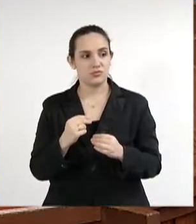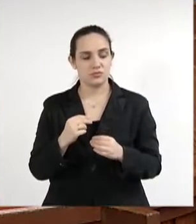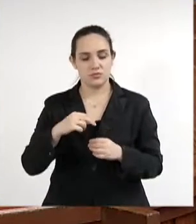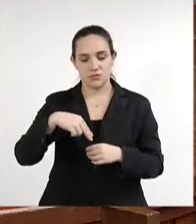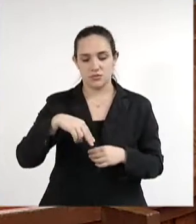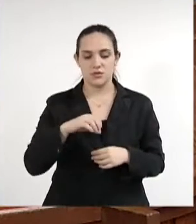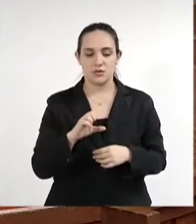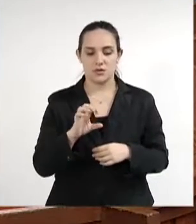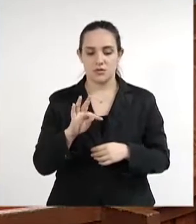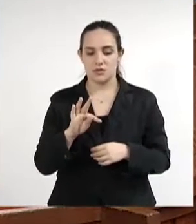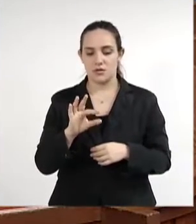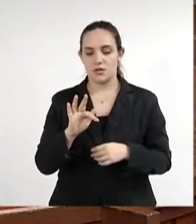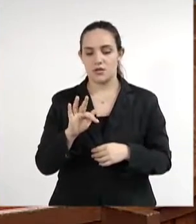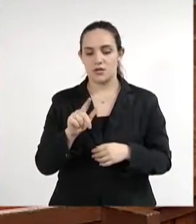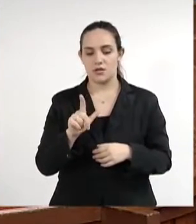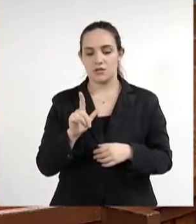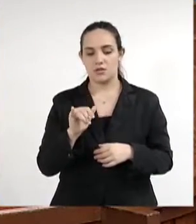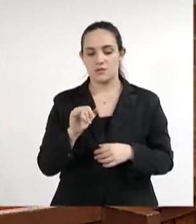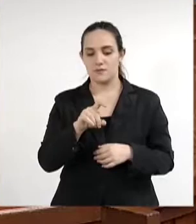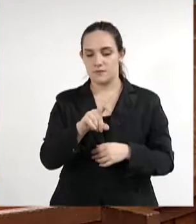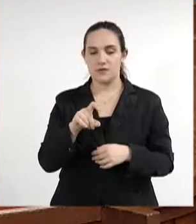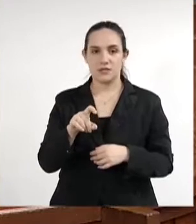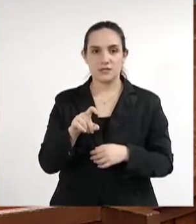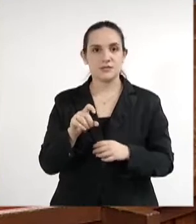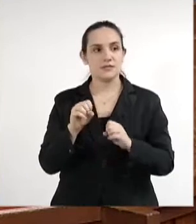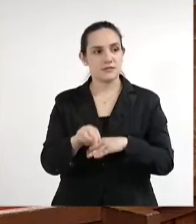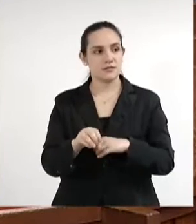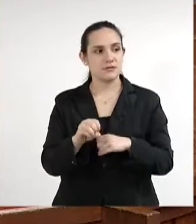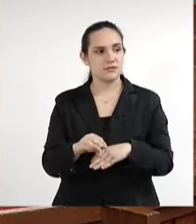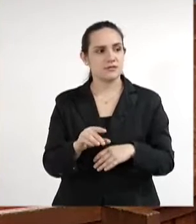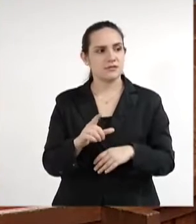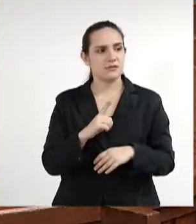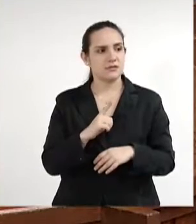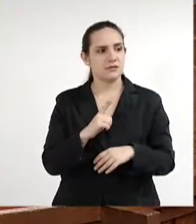Netflix, que ensinam aquela série